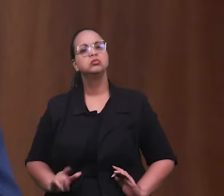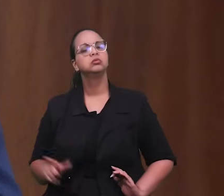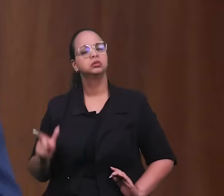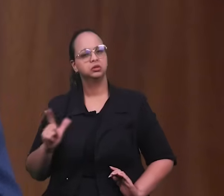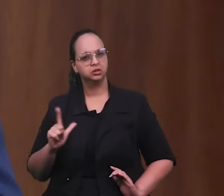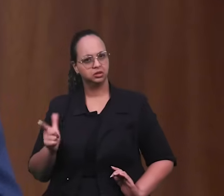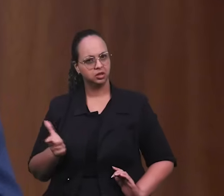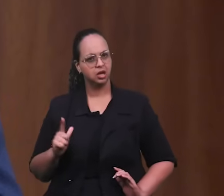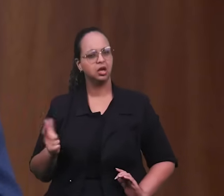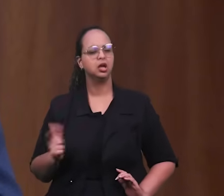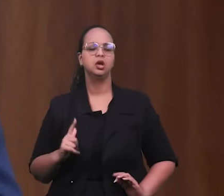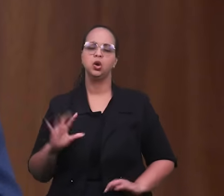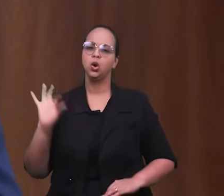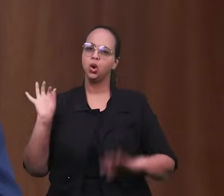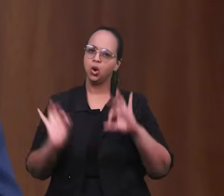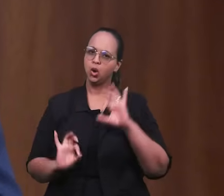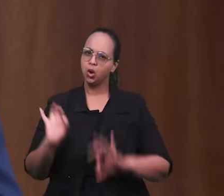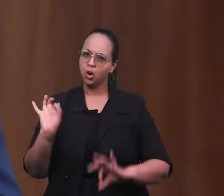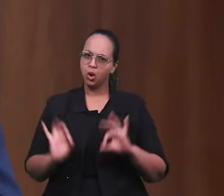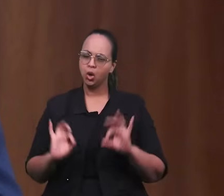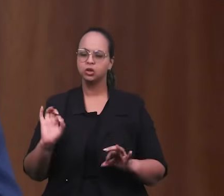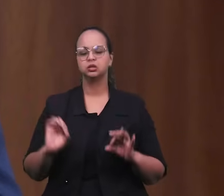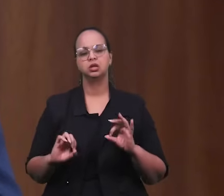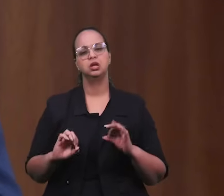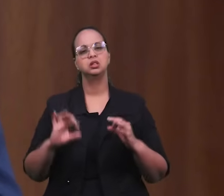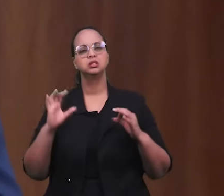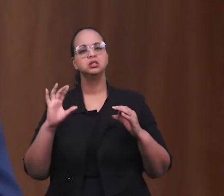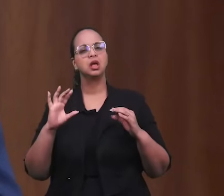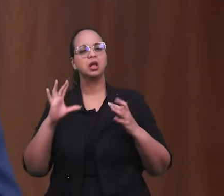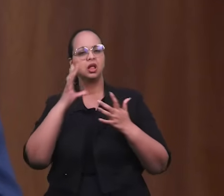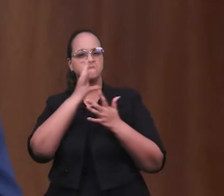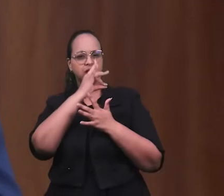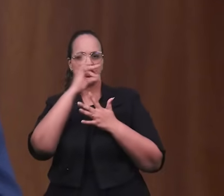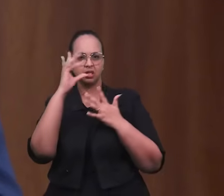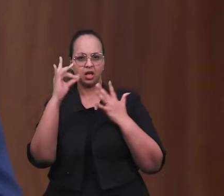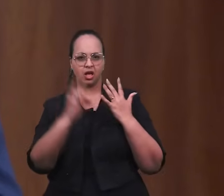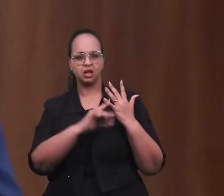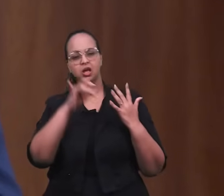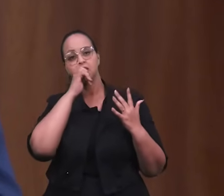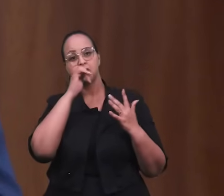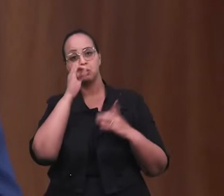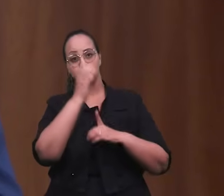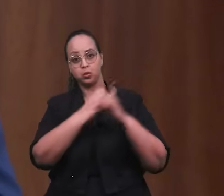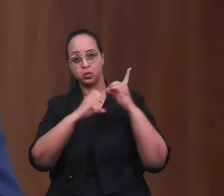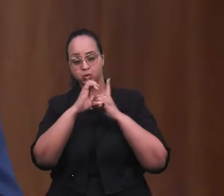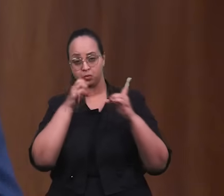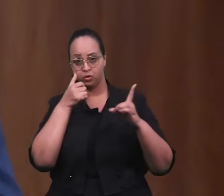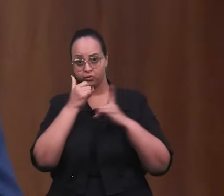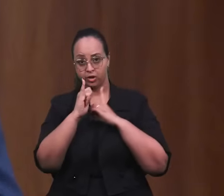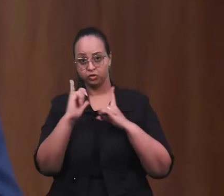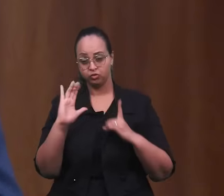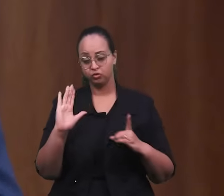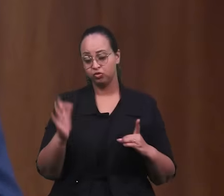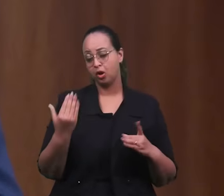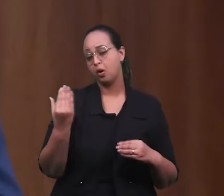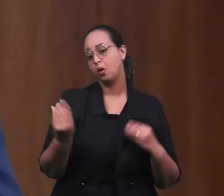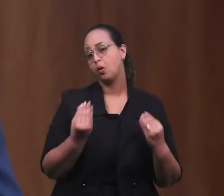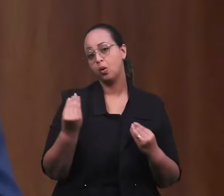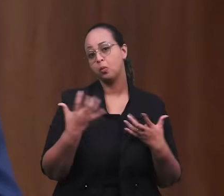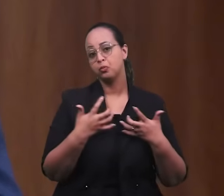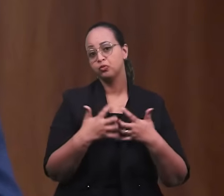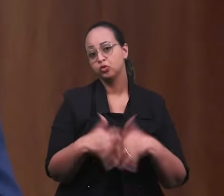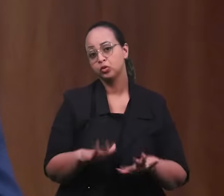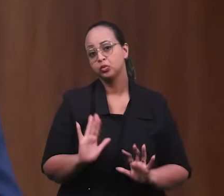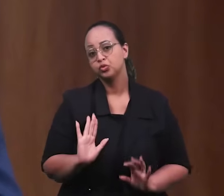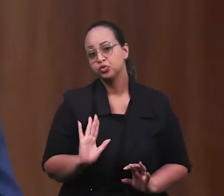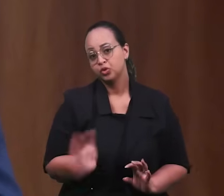ordem. Então o diácono precisa ver todos esses detalhes. O culto profético, como é que está? Né? Já está todo